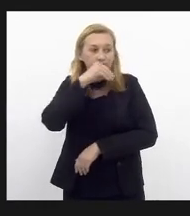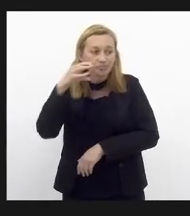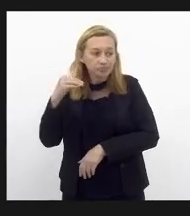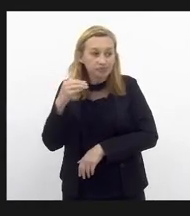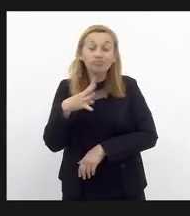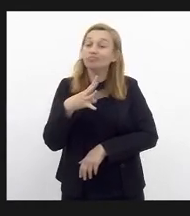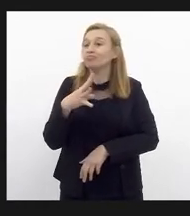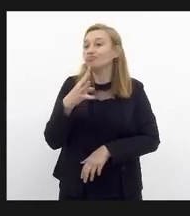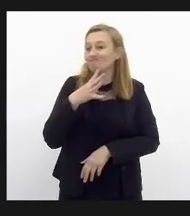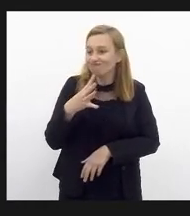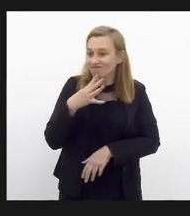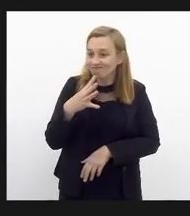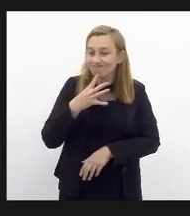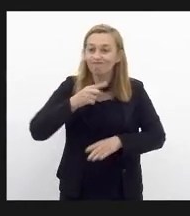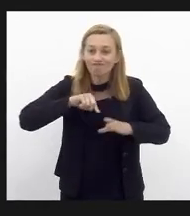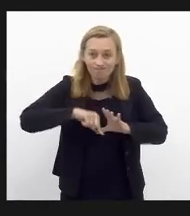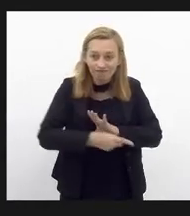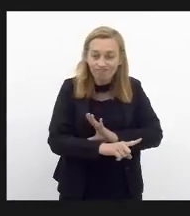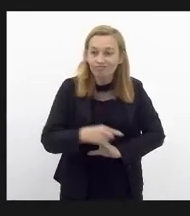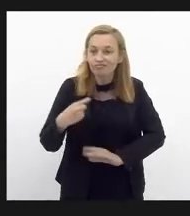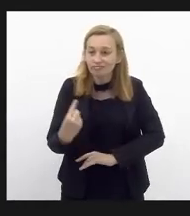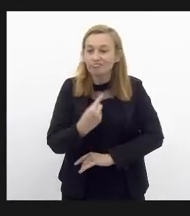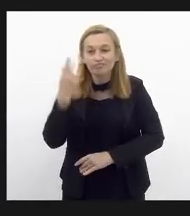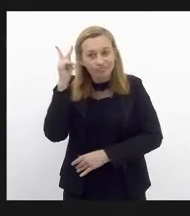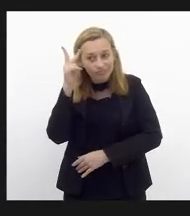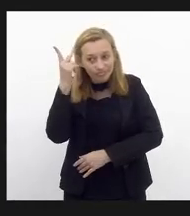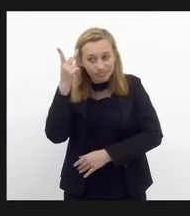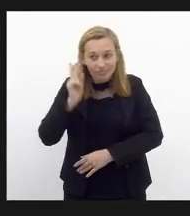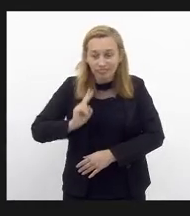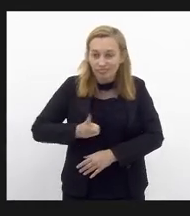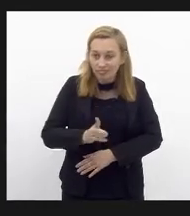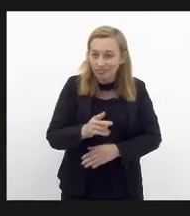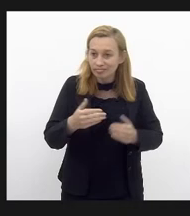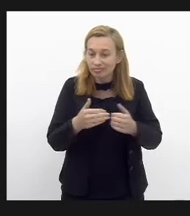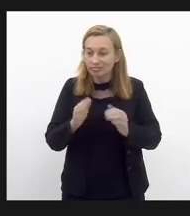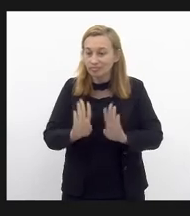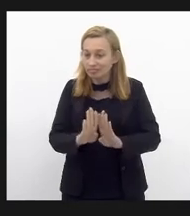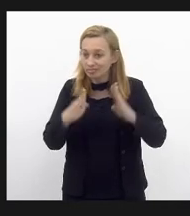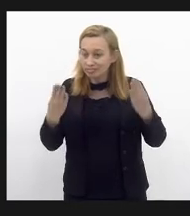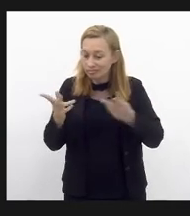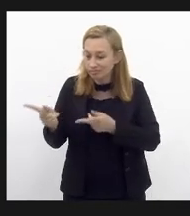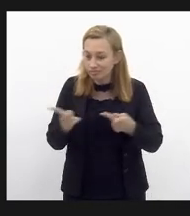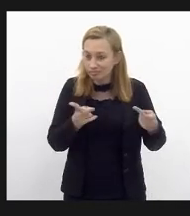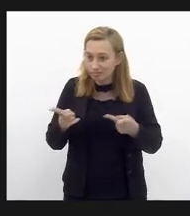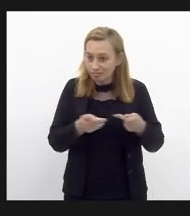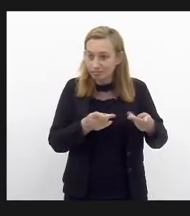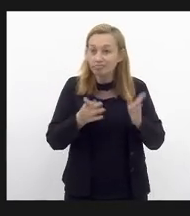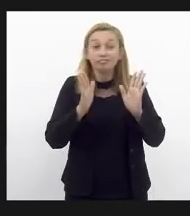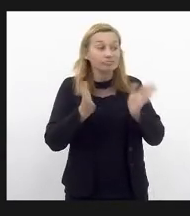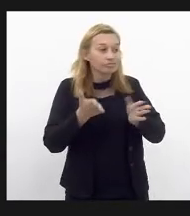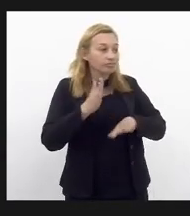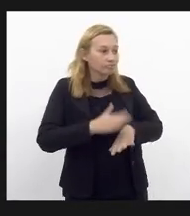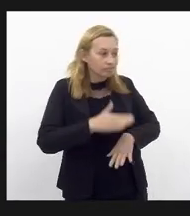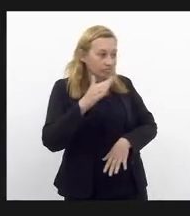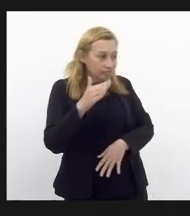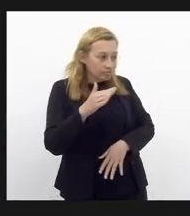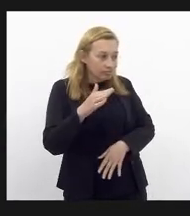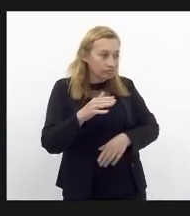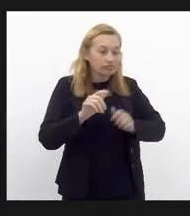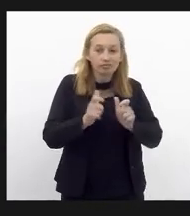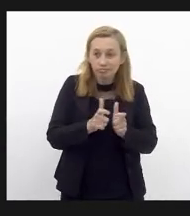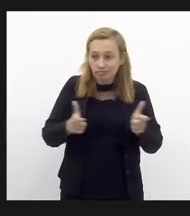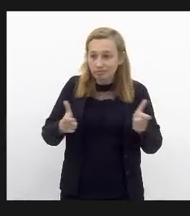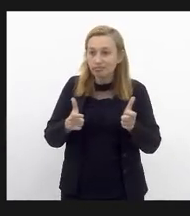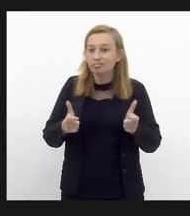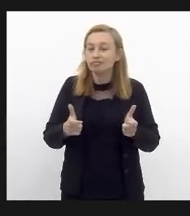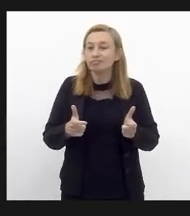tenham conhecimento profundo da nossa história. Sempre foi aberto para visitação e agora muito mais